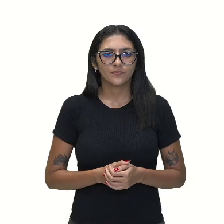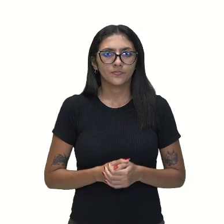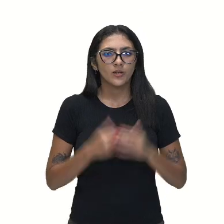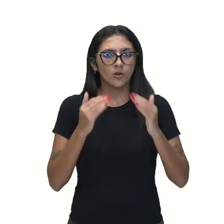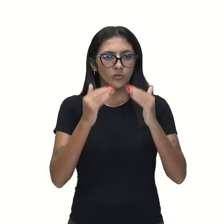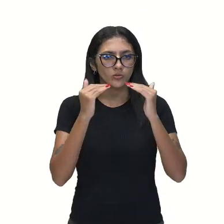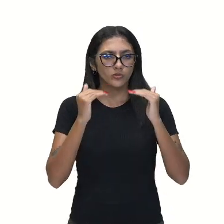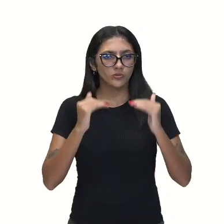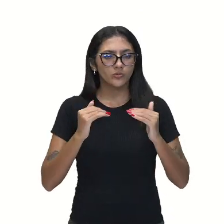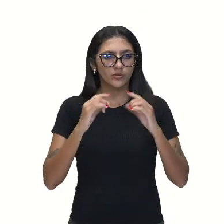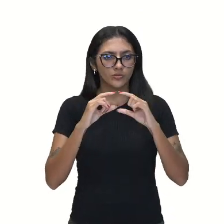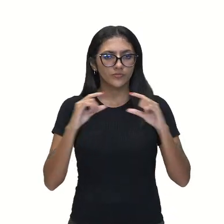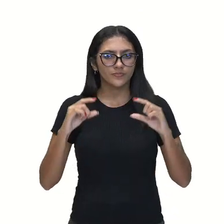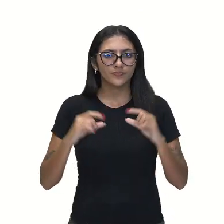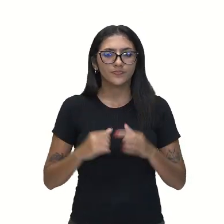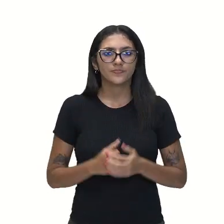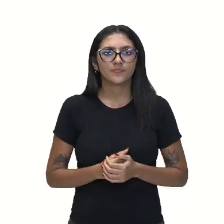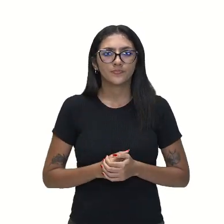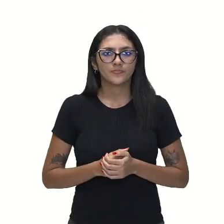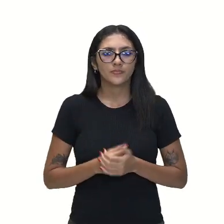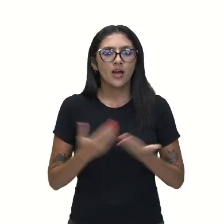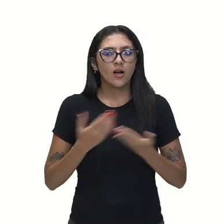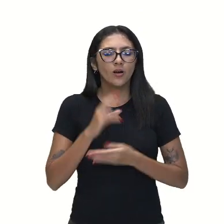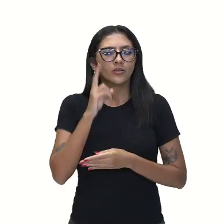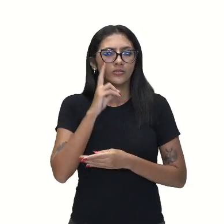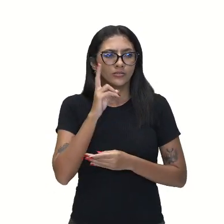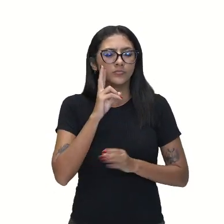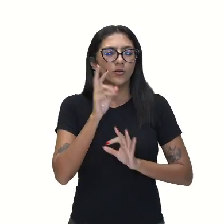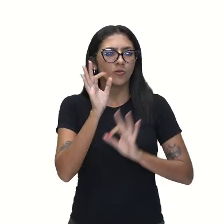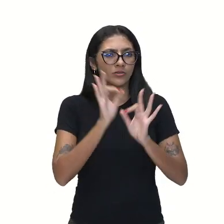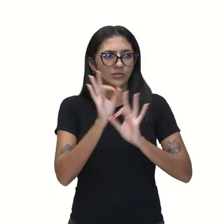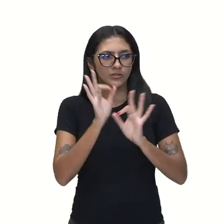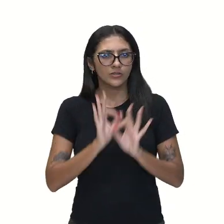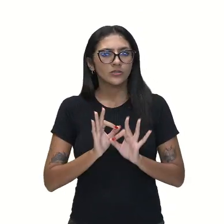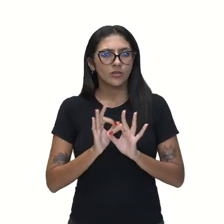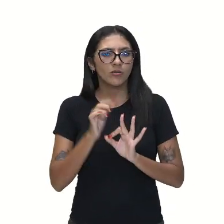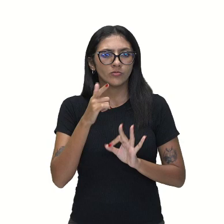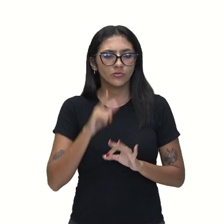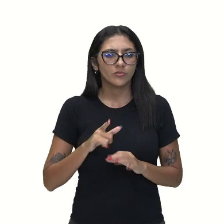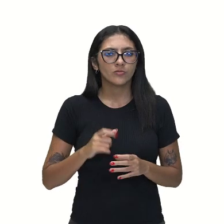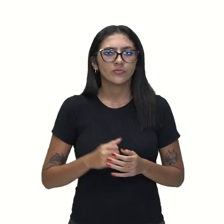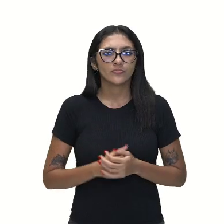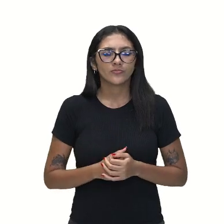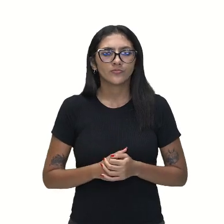Continuando. Agora a gente chega naquela parte onde a gente vai